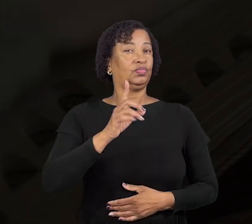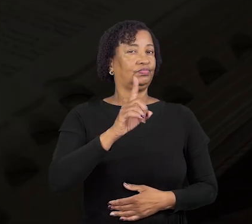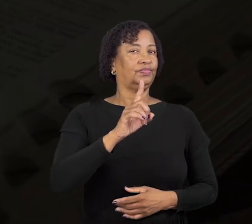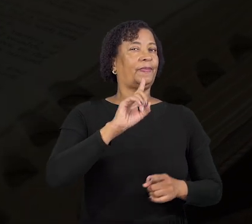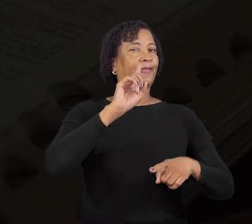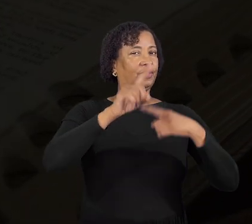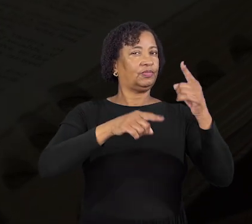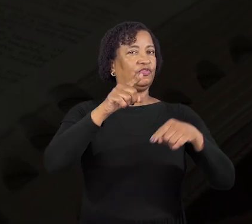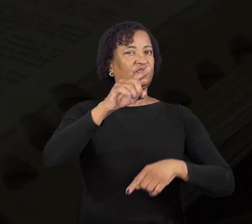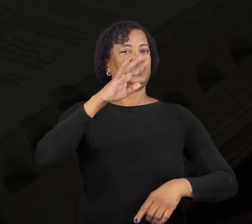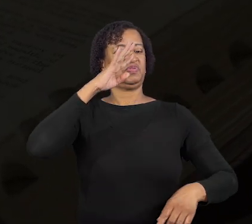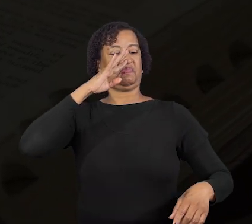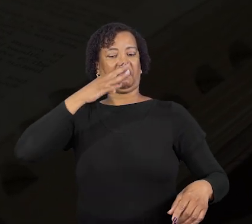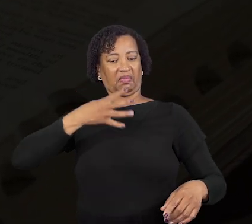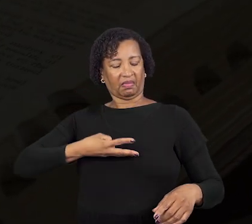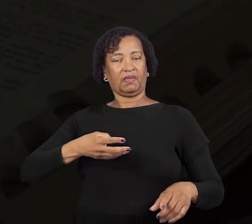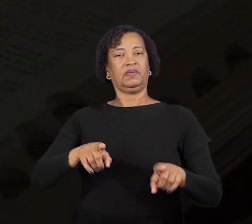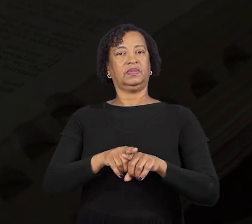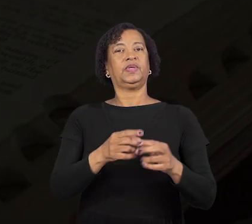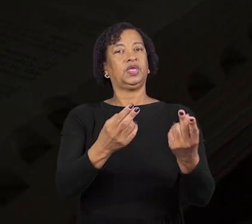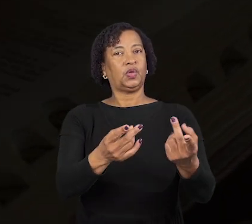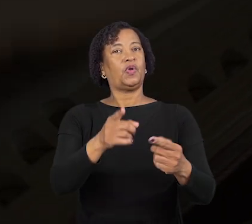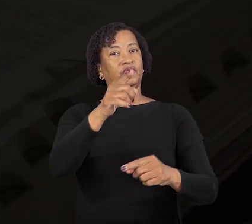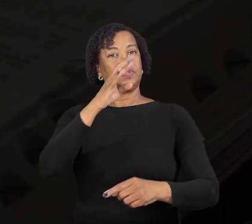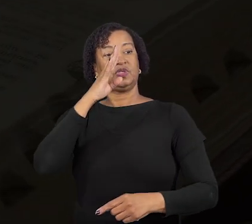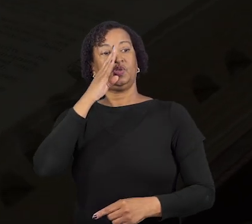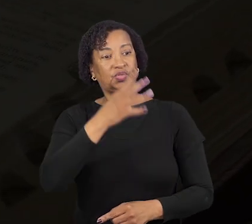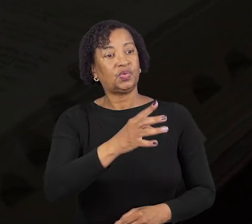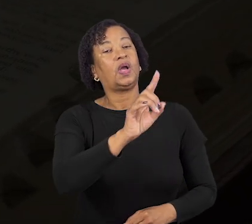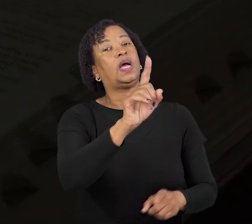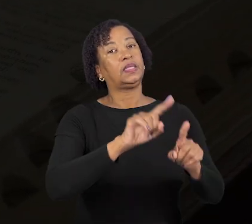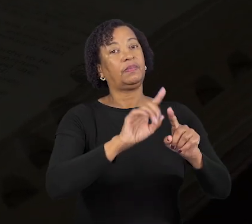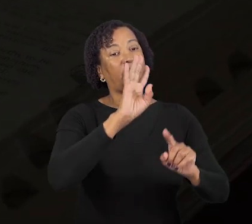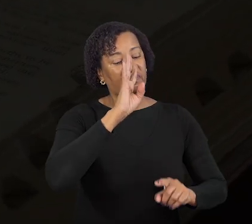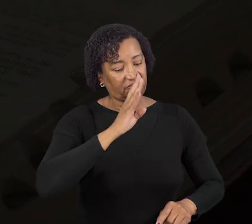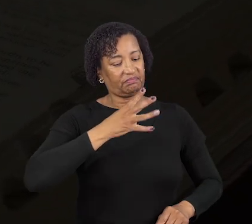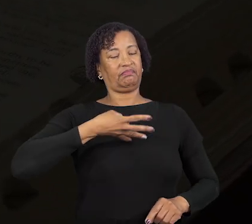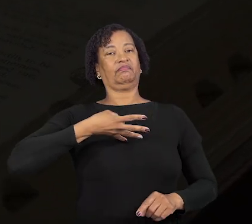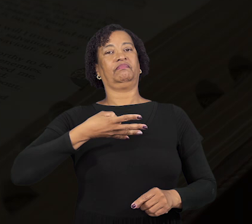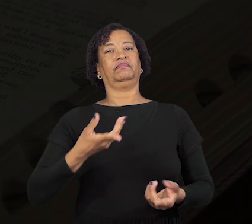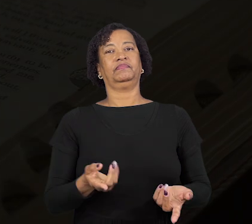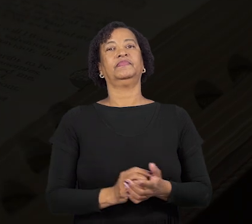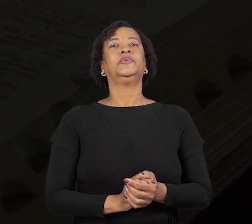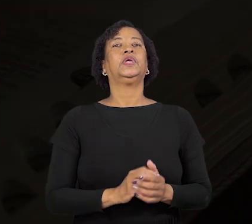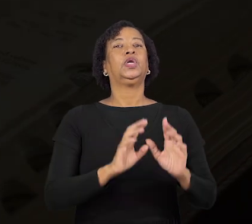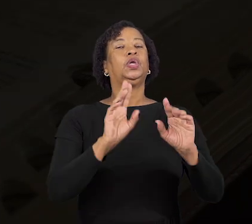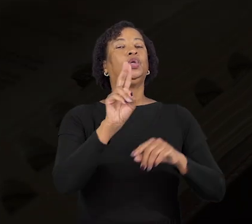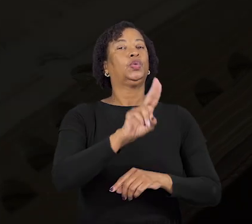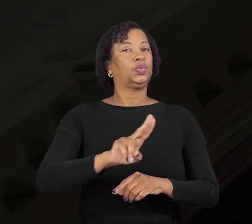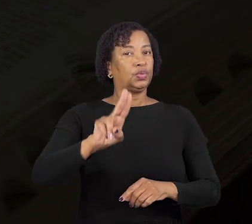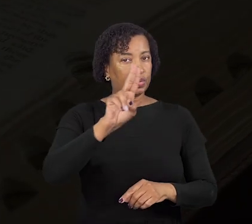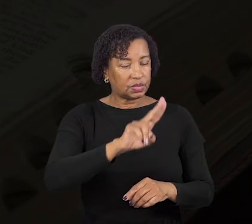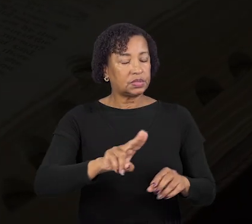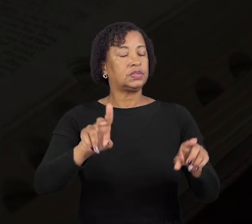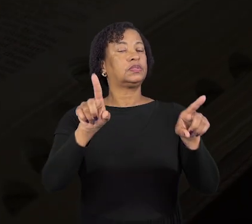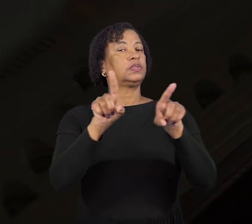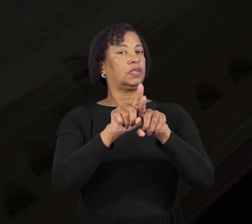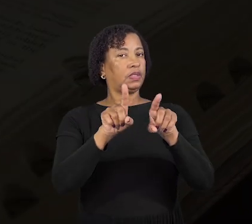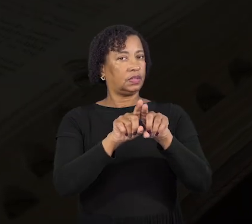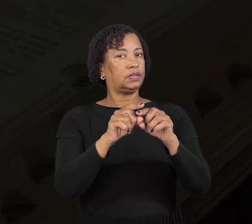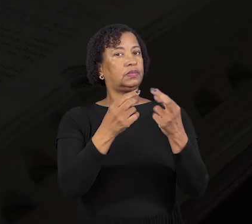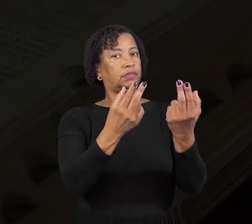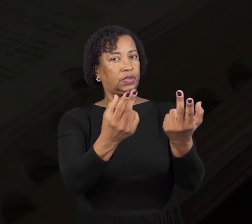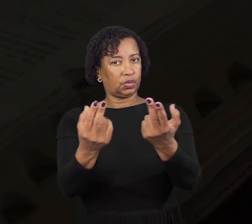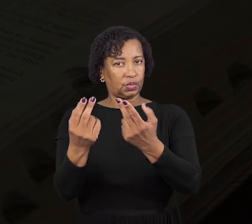Não julguem para que vocês não sejam julgados, pois da mesma forma que julgarem vocês serão julgados, e a medida que usarem também será usada